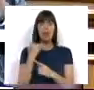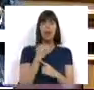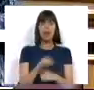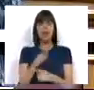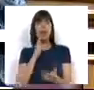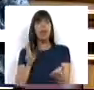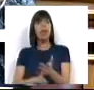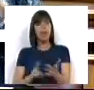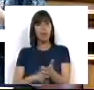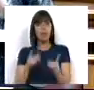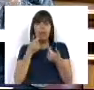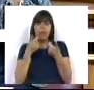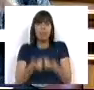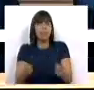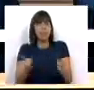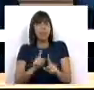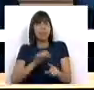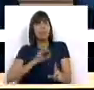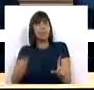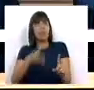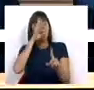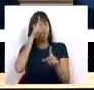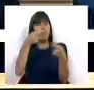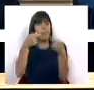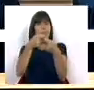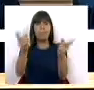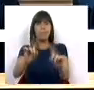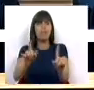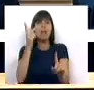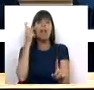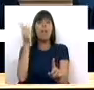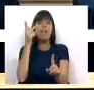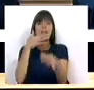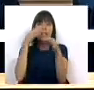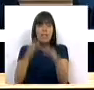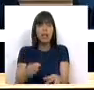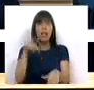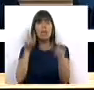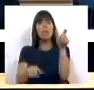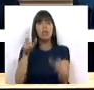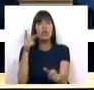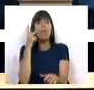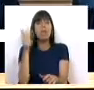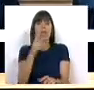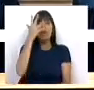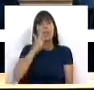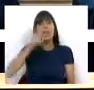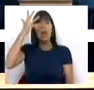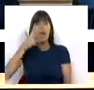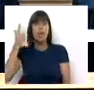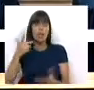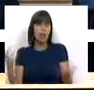negação da realidade não fica bem ao Sr. Primeiro-Ministro, porque ela não se encaixa na vida concreta que as pessoas vivem no seu